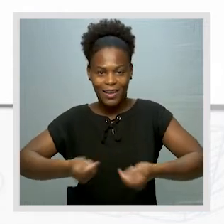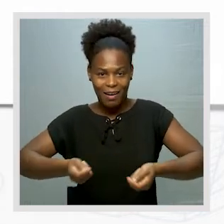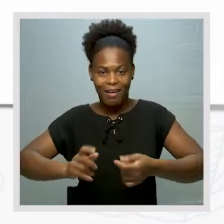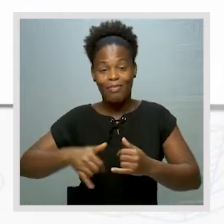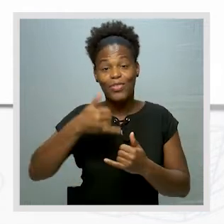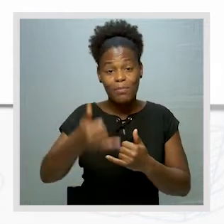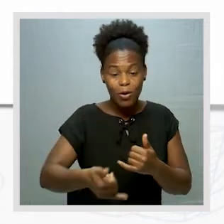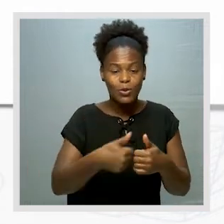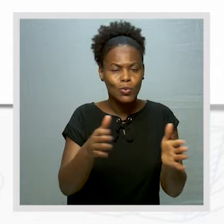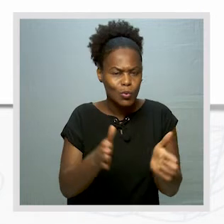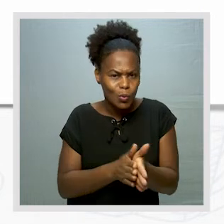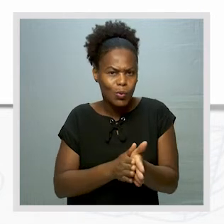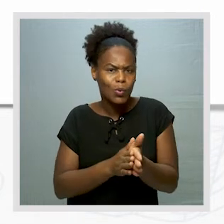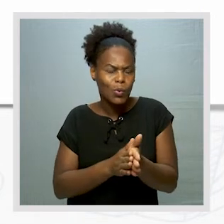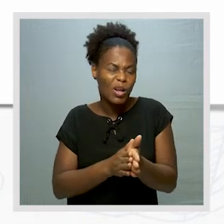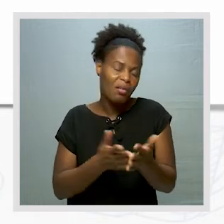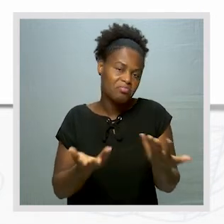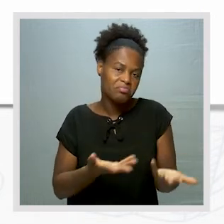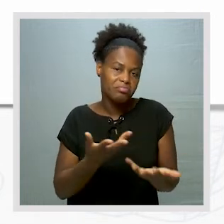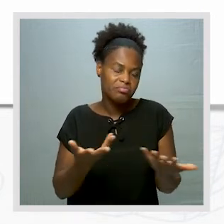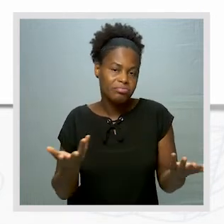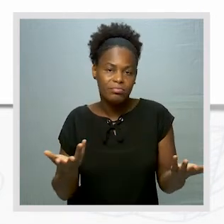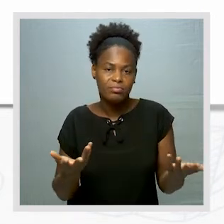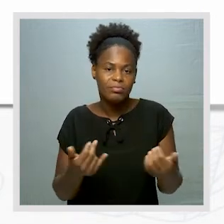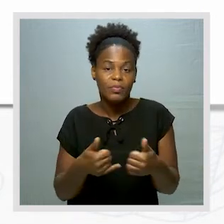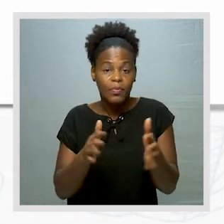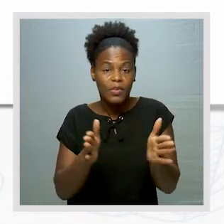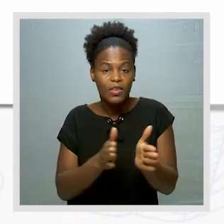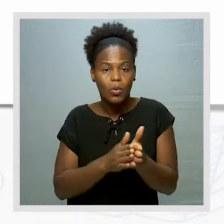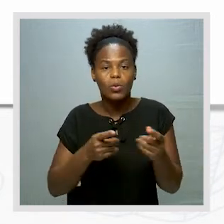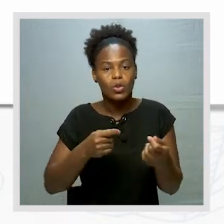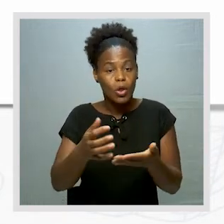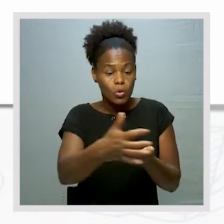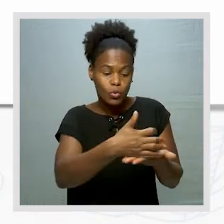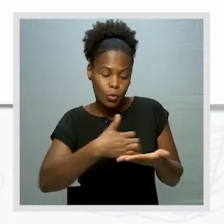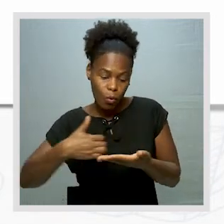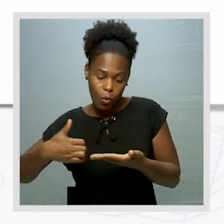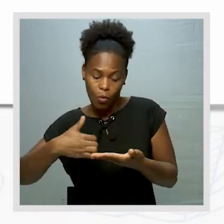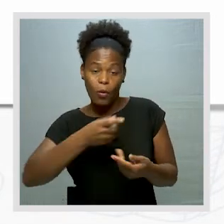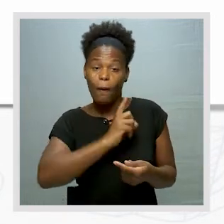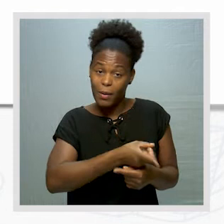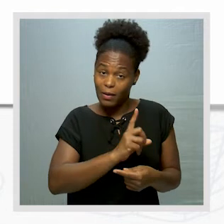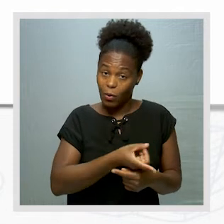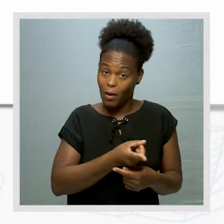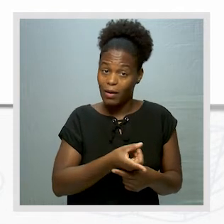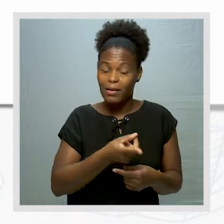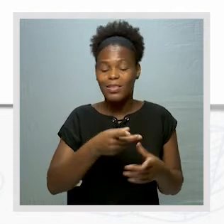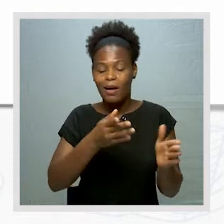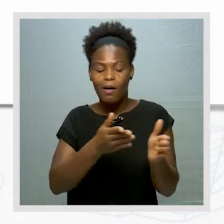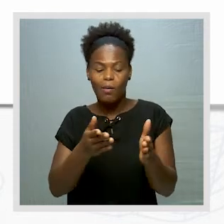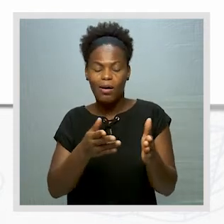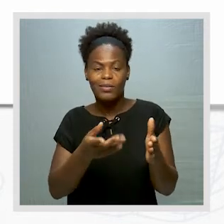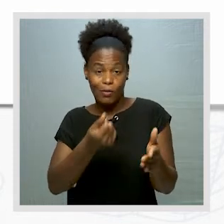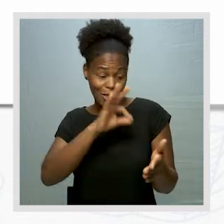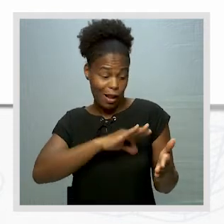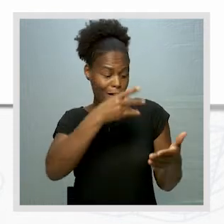de fazer todas as deduções, depois de fazer todos os descontos obrigatórios. Como é que nós vamos